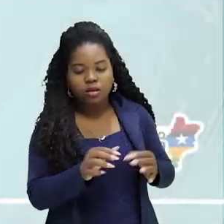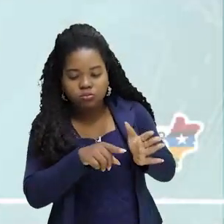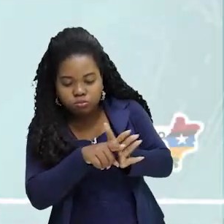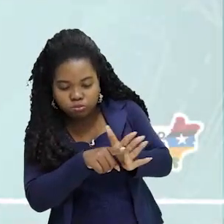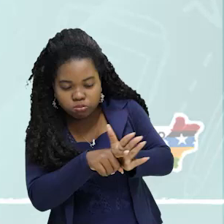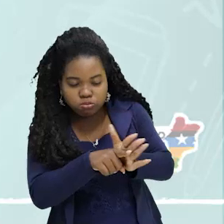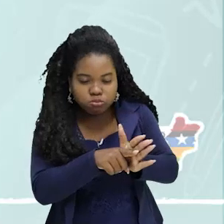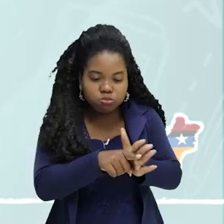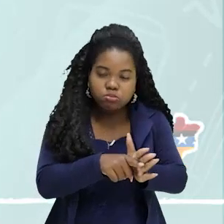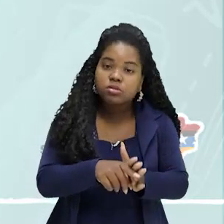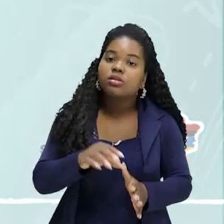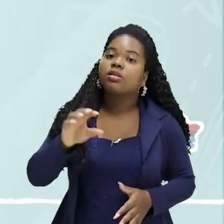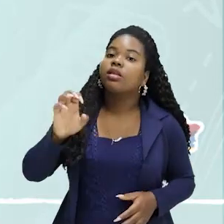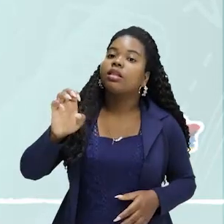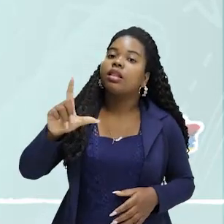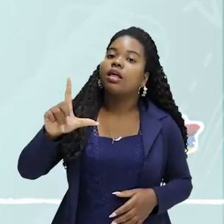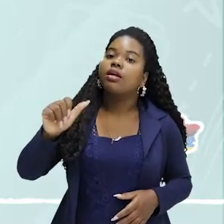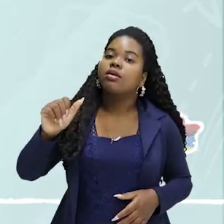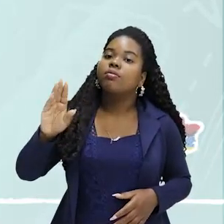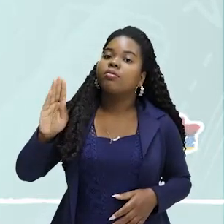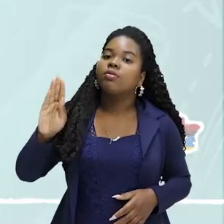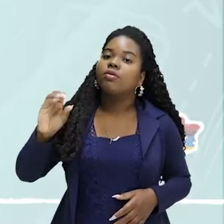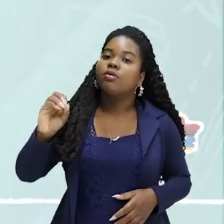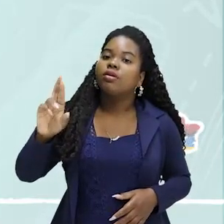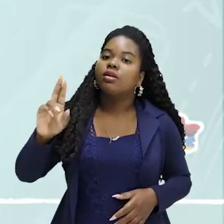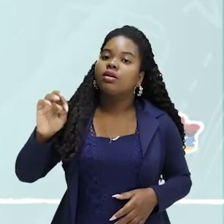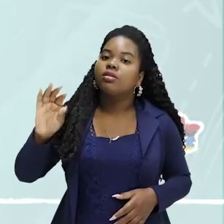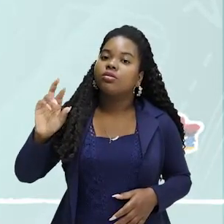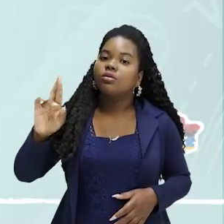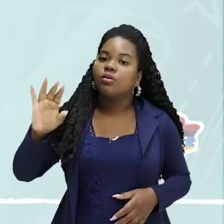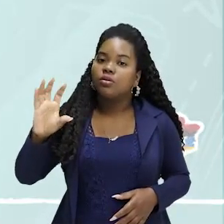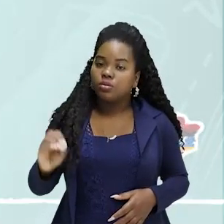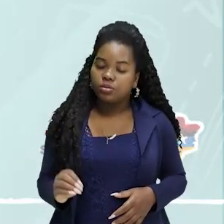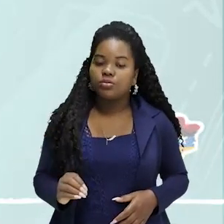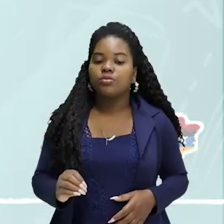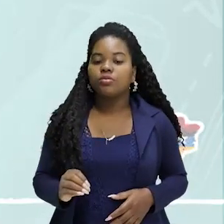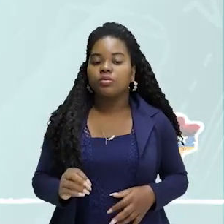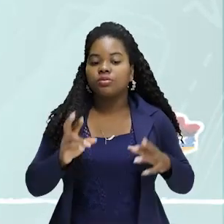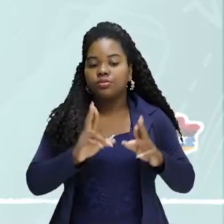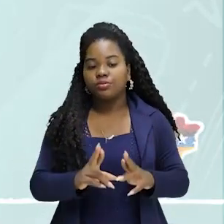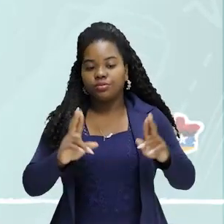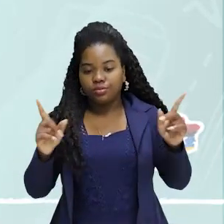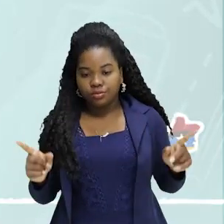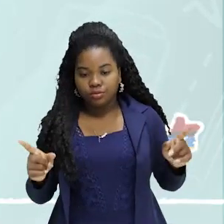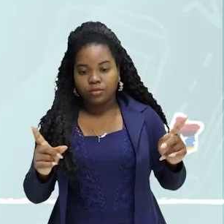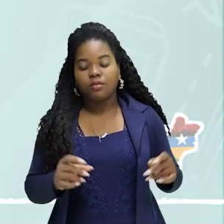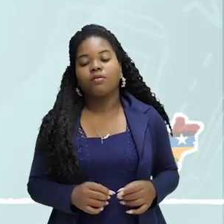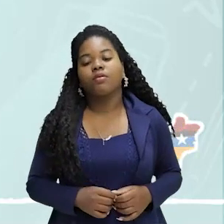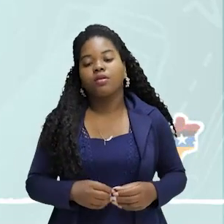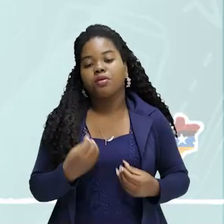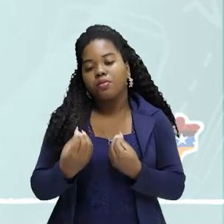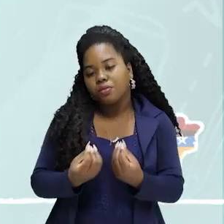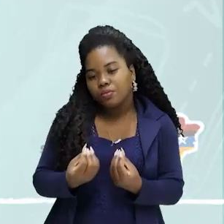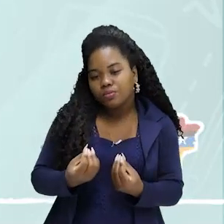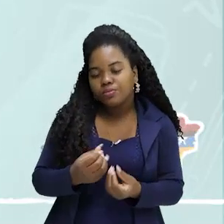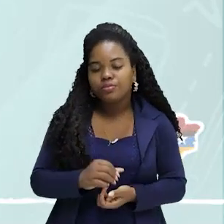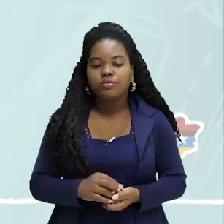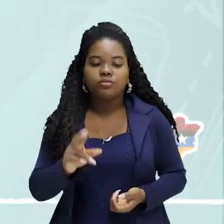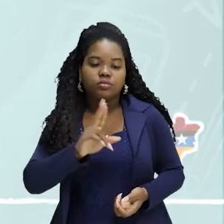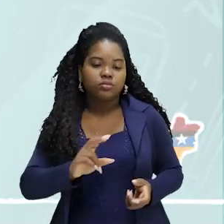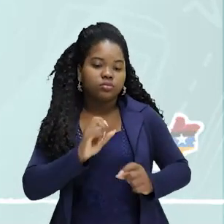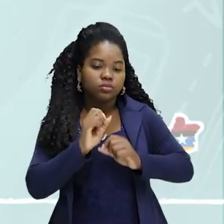Nós podemos diferenciar aldeídos de cetonas por meio de reações de oxidação, usando,